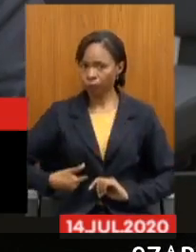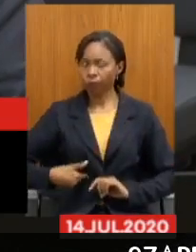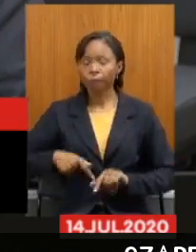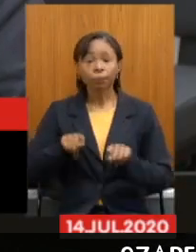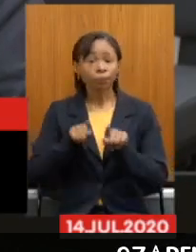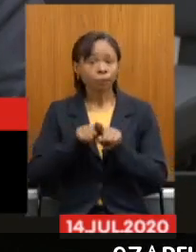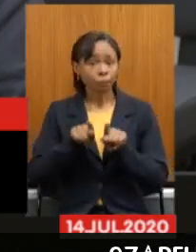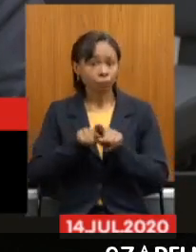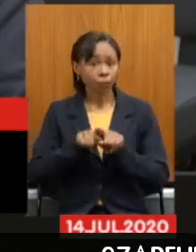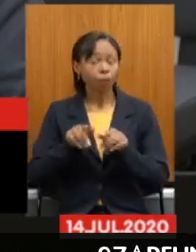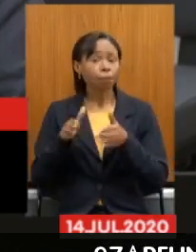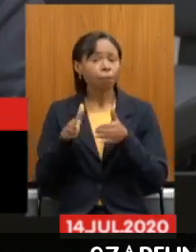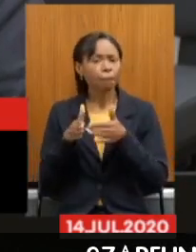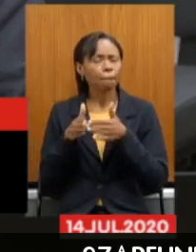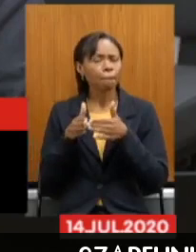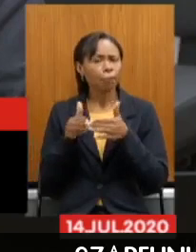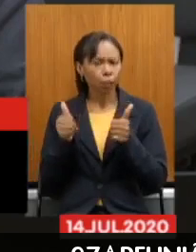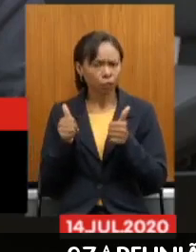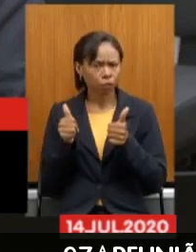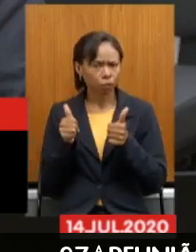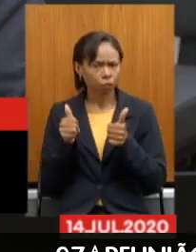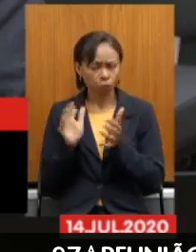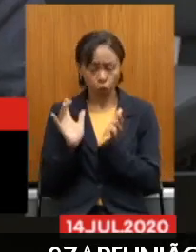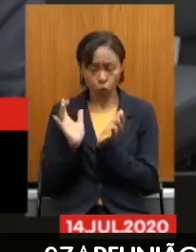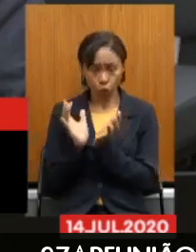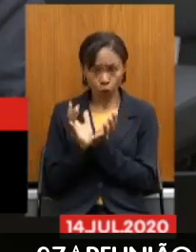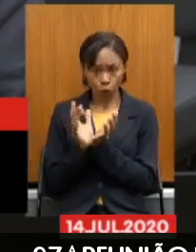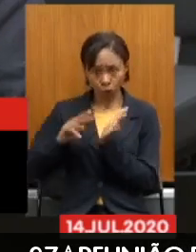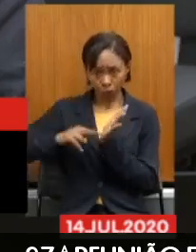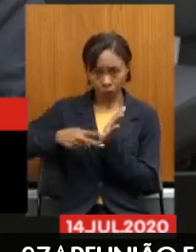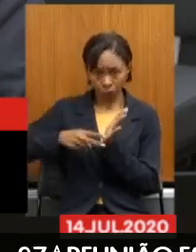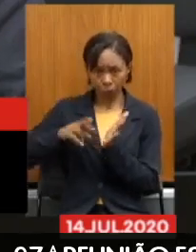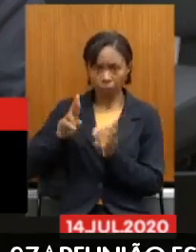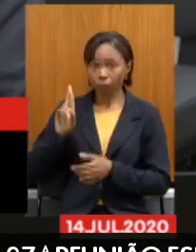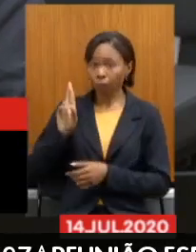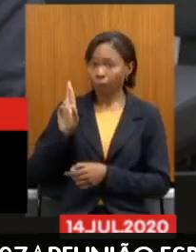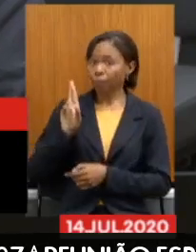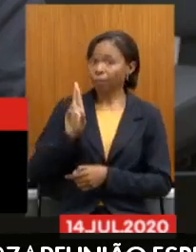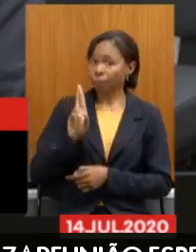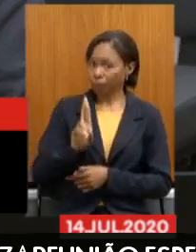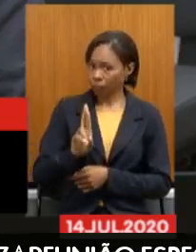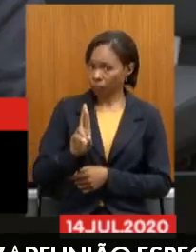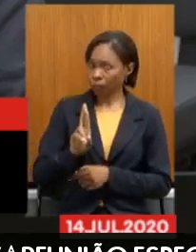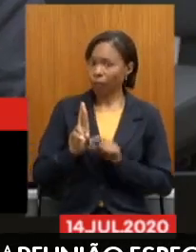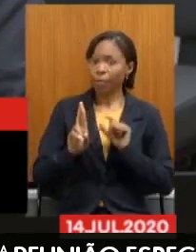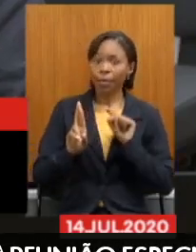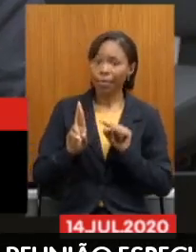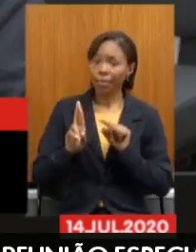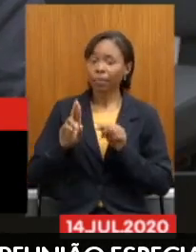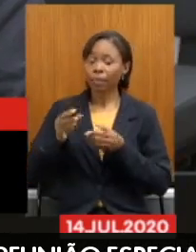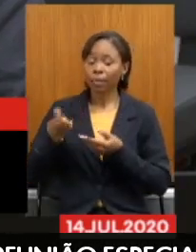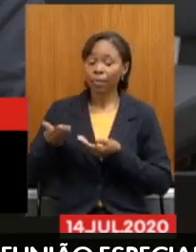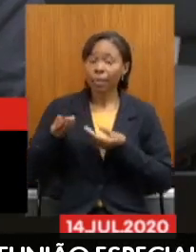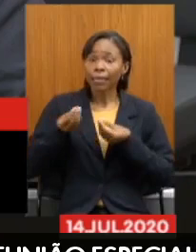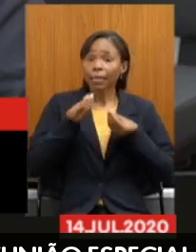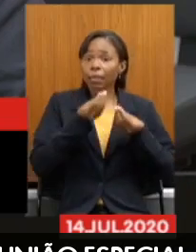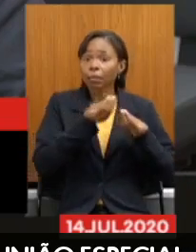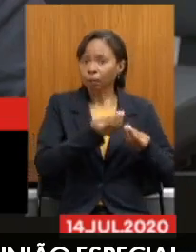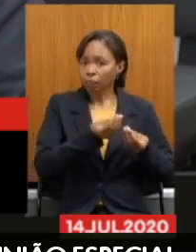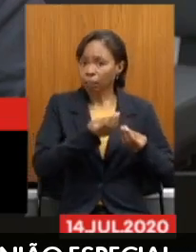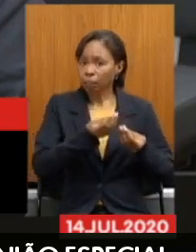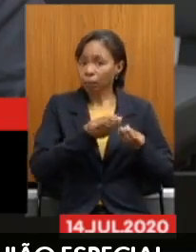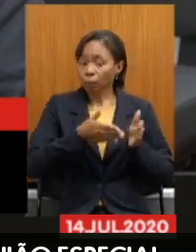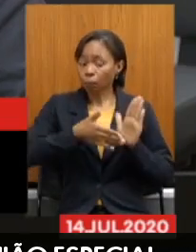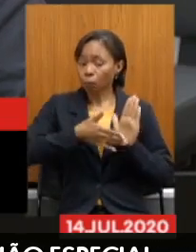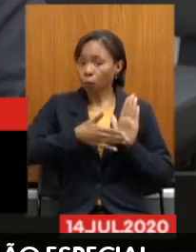foi solicitado às representações sindicais convidadas que encaminhem suas propostas por